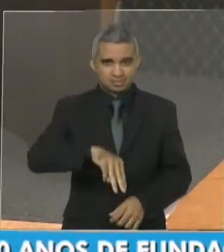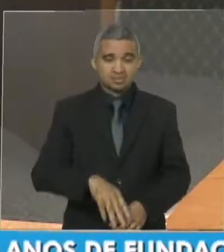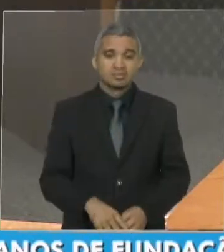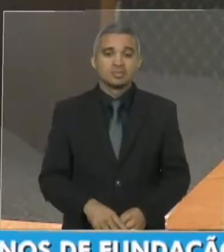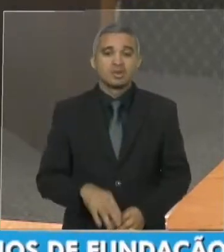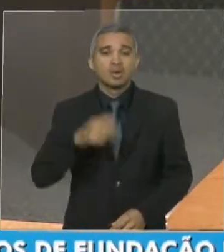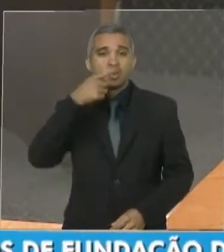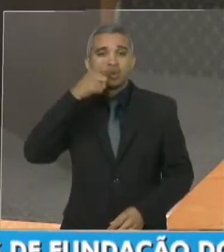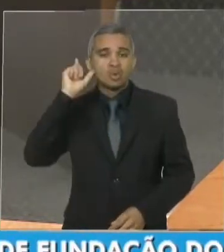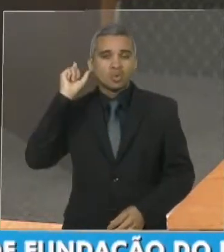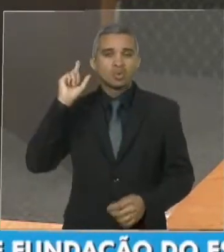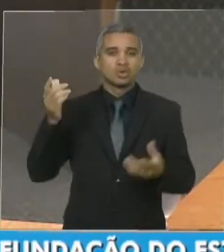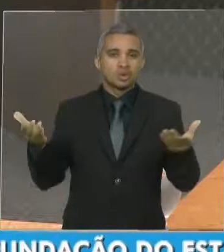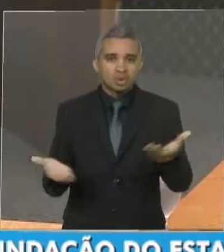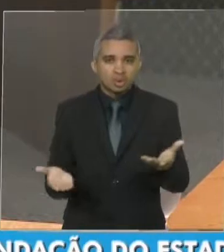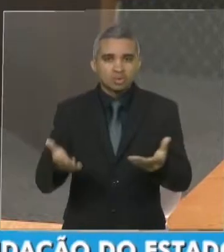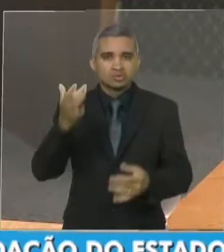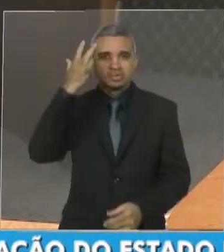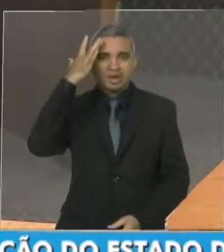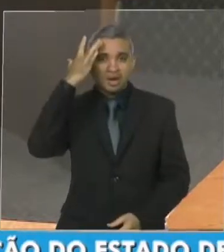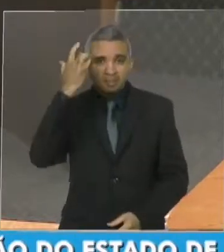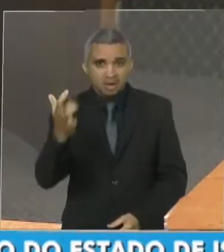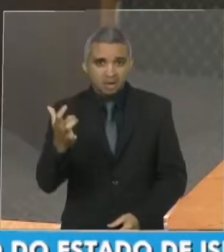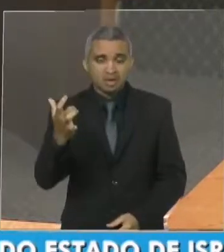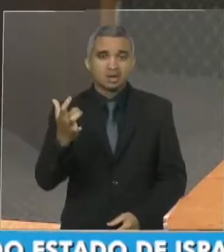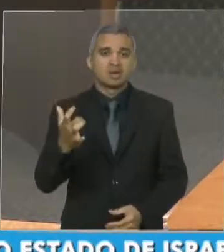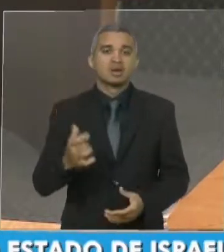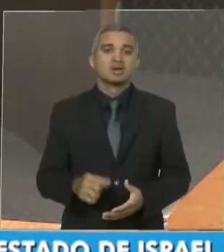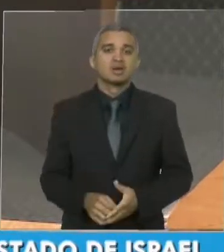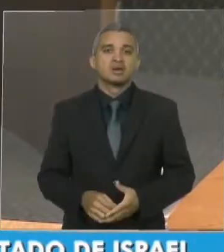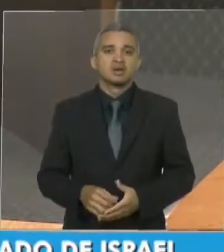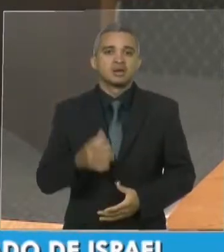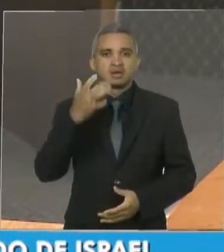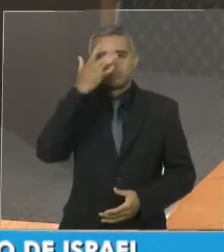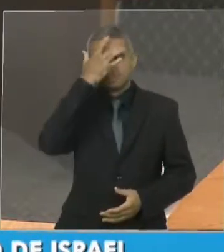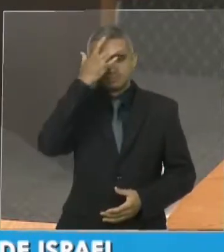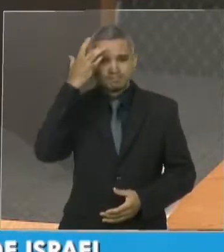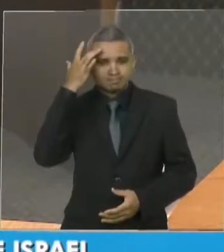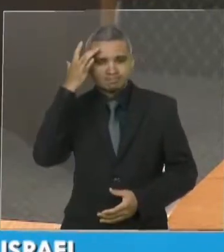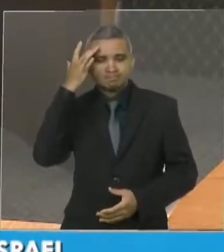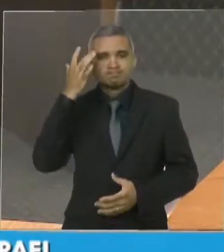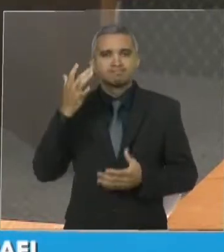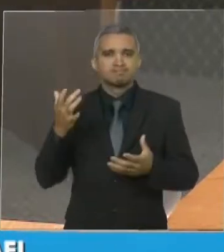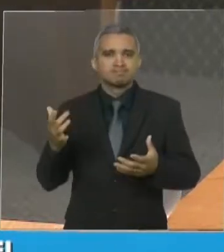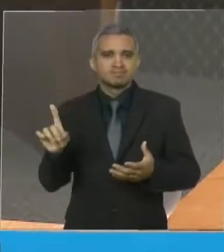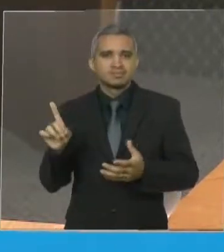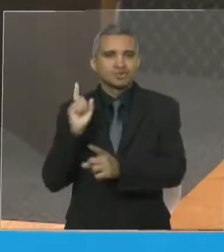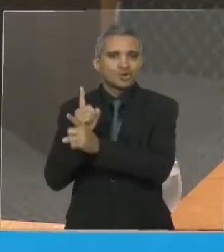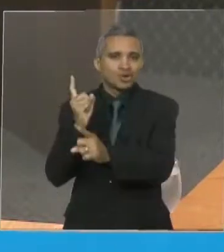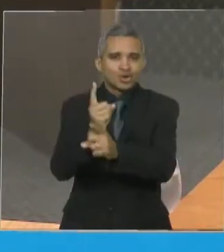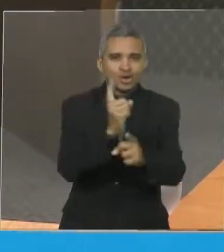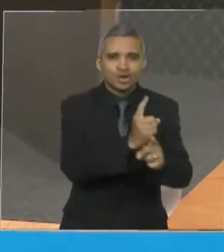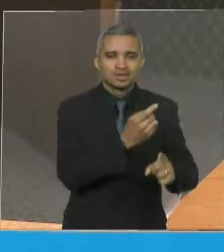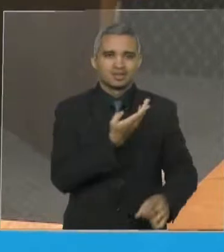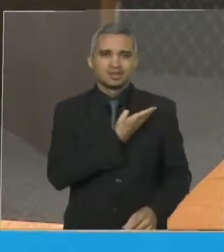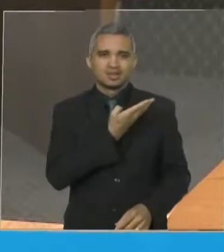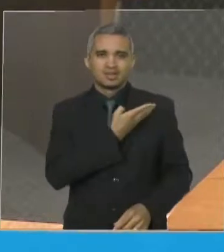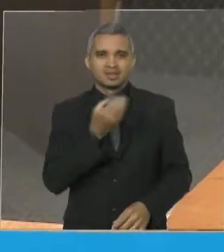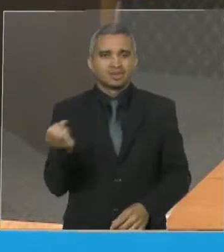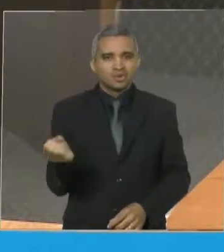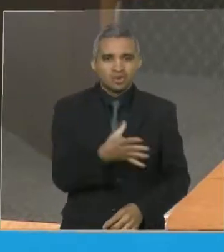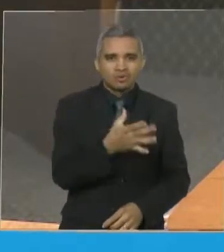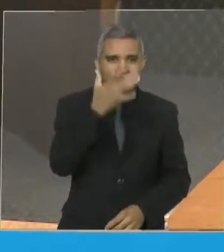ontem, hoje e amanhã, ele está sendo assim, encontrando novos companheiros e companheiras, gente que ama